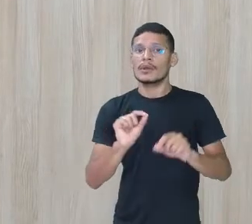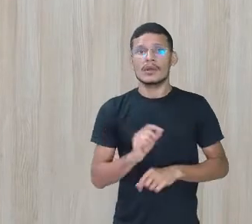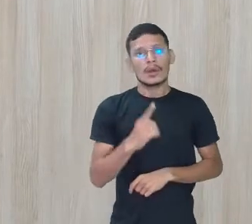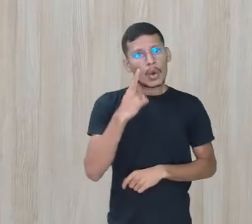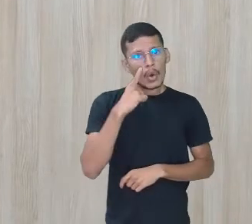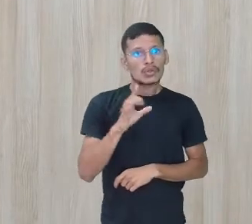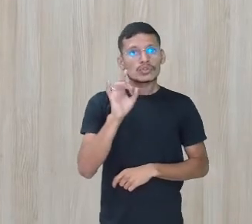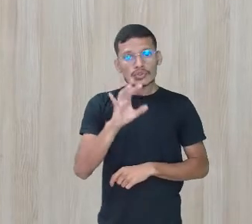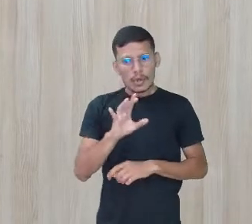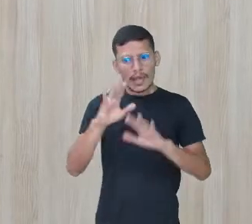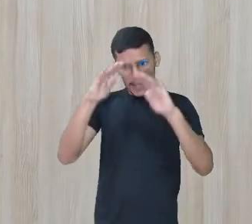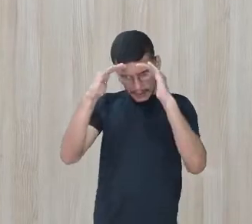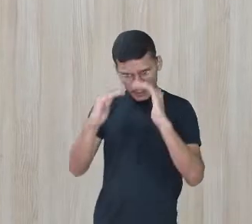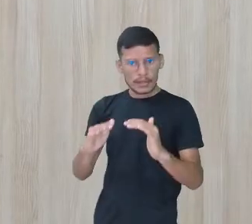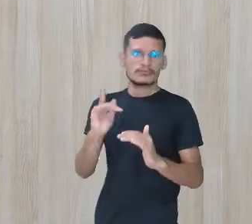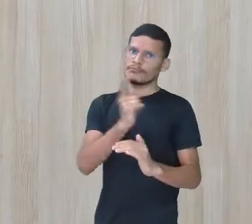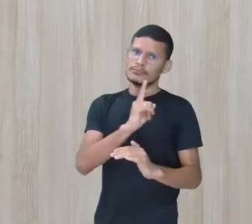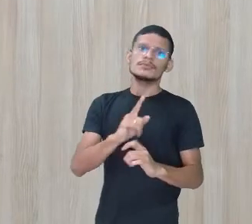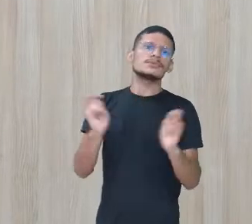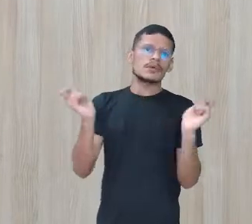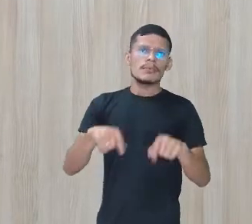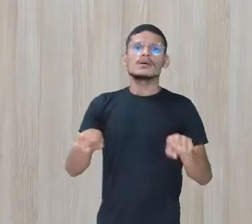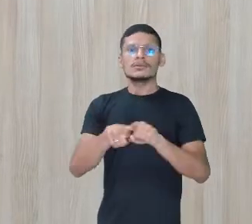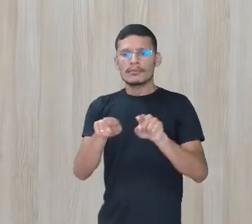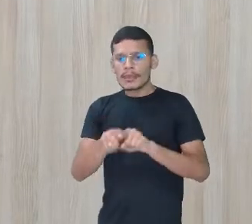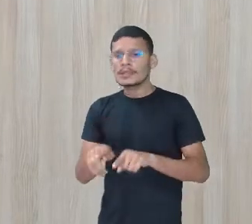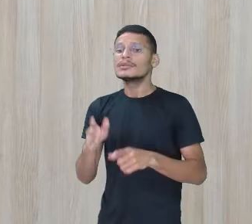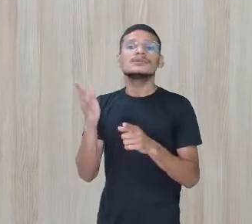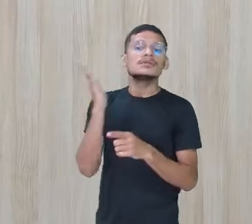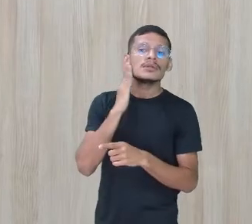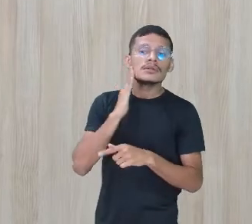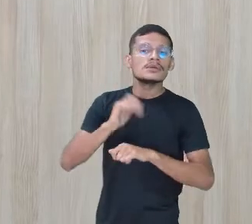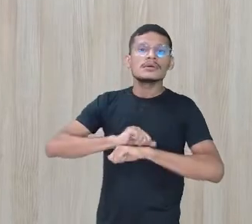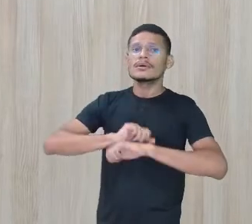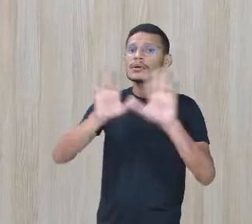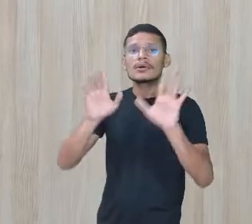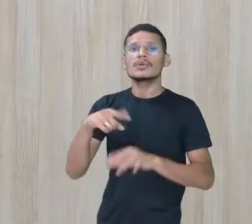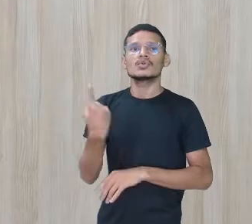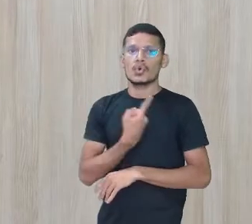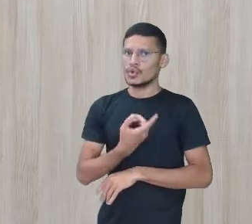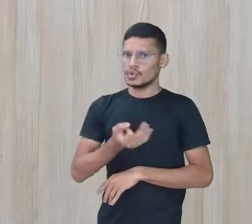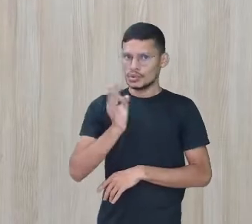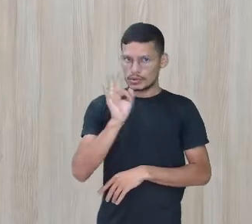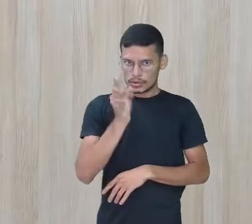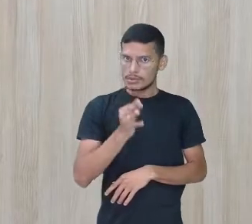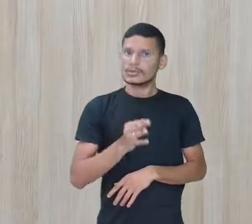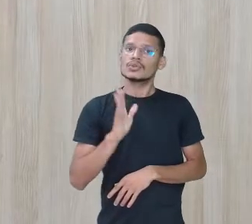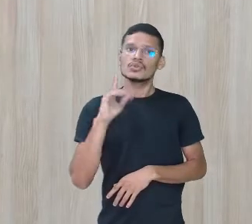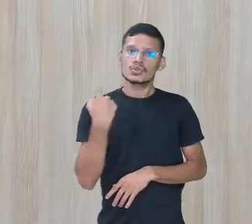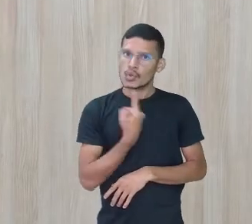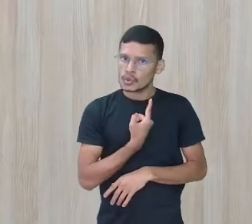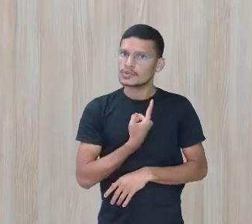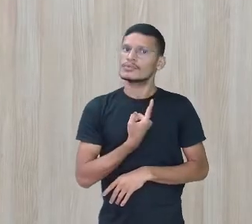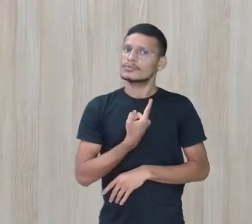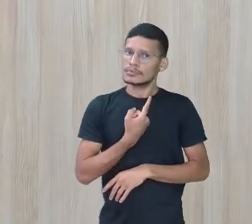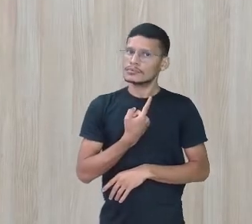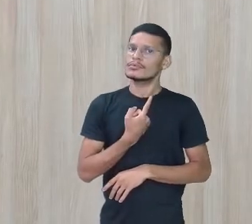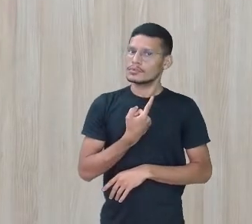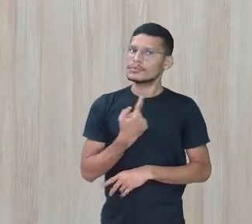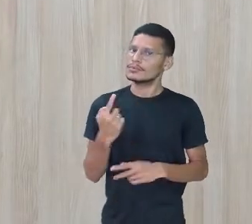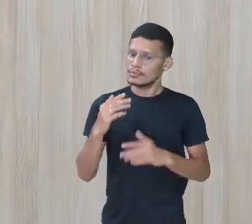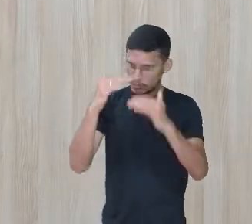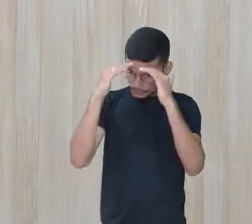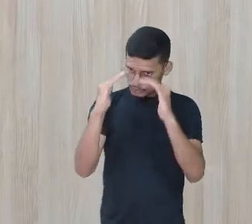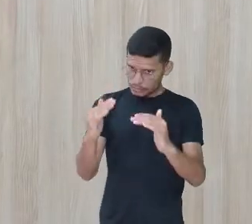apenas respeitar, mas incorporar, né, enfim, entender que é nosso, né, entender que é nosso, então respeitar,